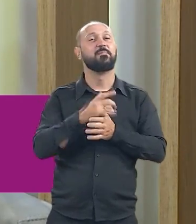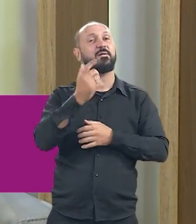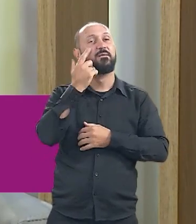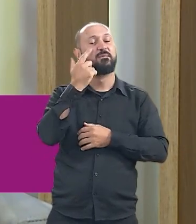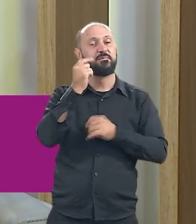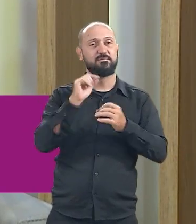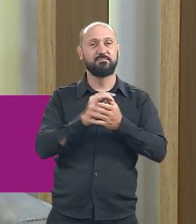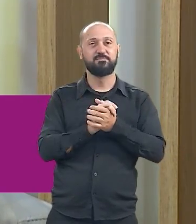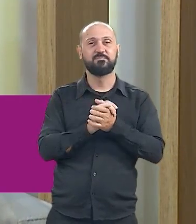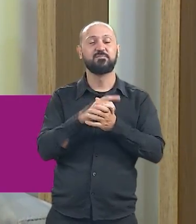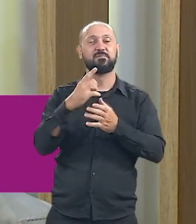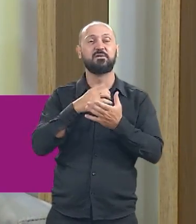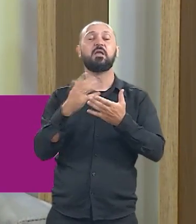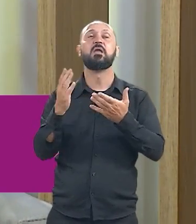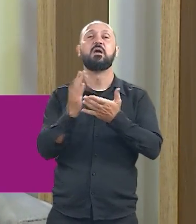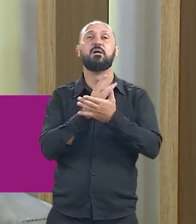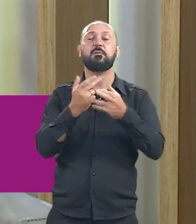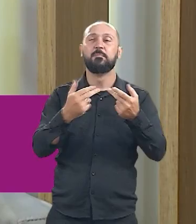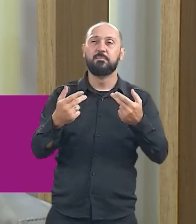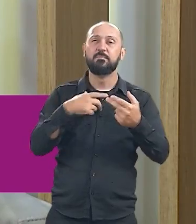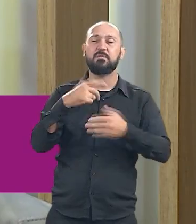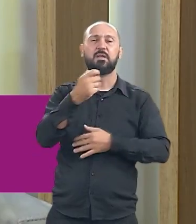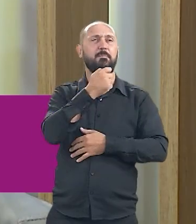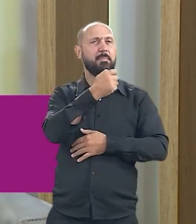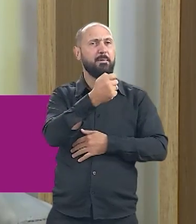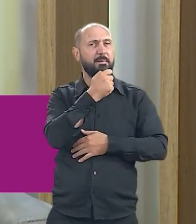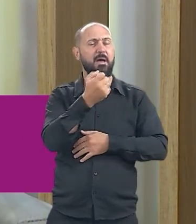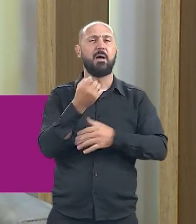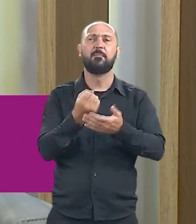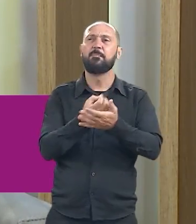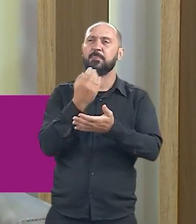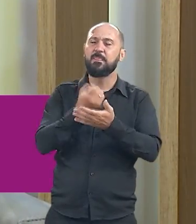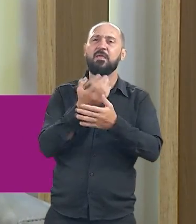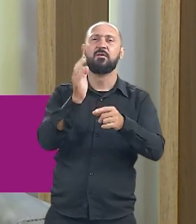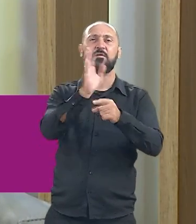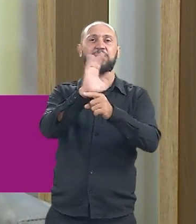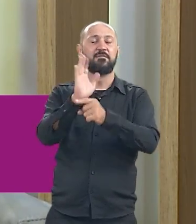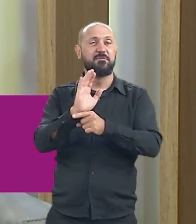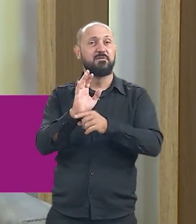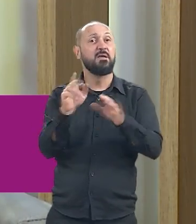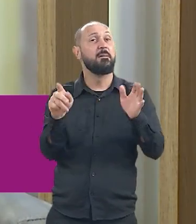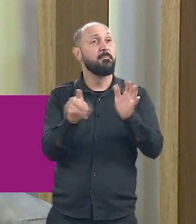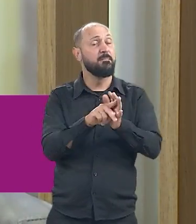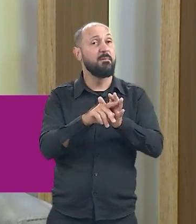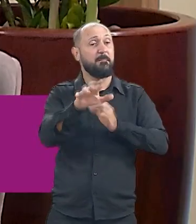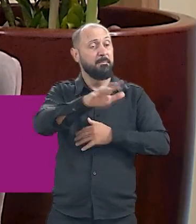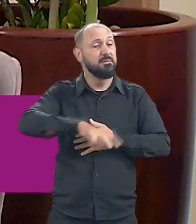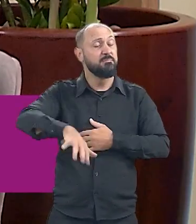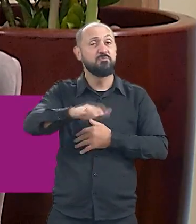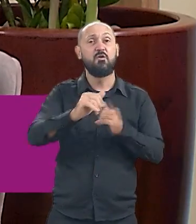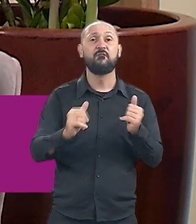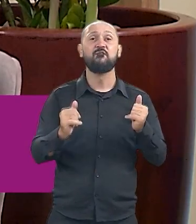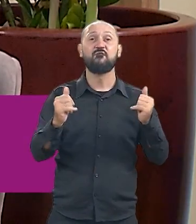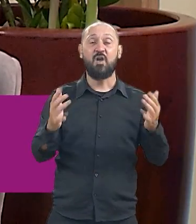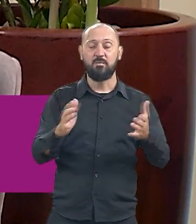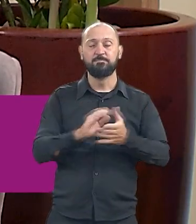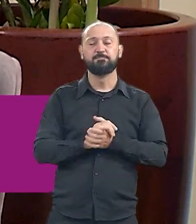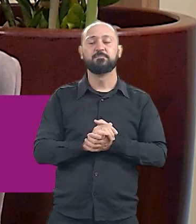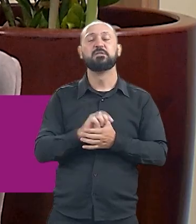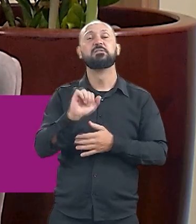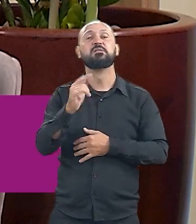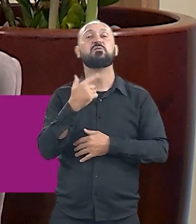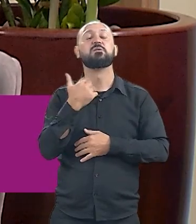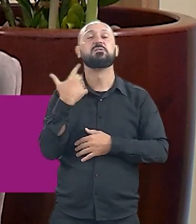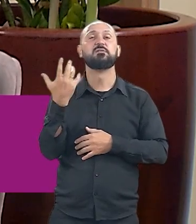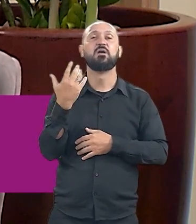tem podcast, tem filmes, que é para o público. Certo. Para o público. Então, se eu quiser compartilhar um vídeo desse na